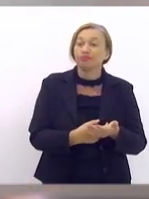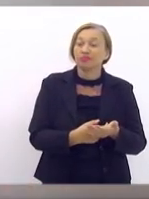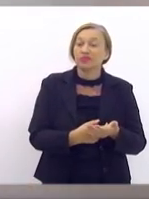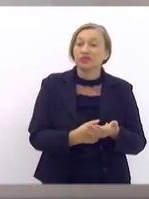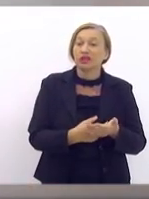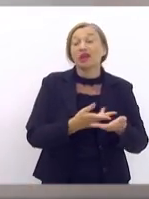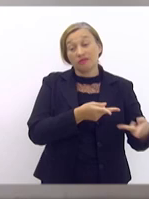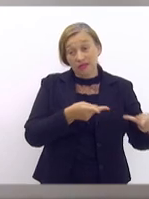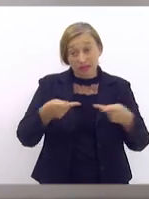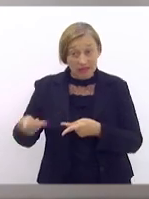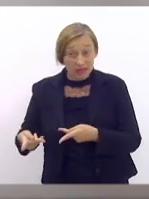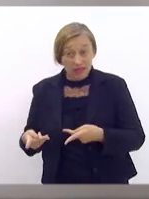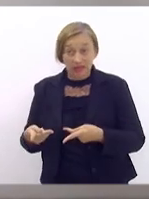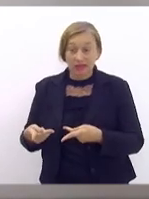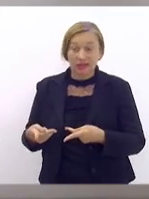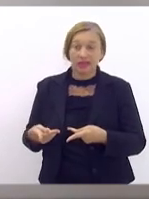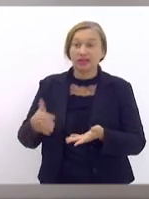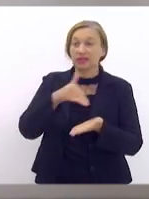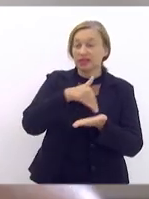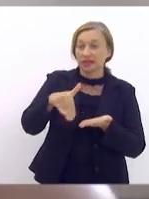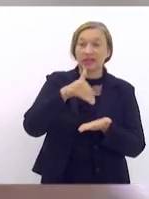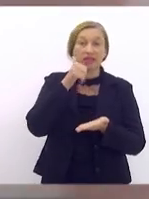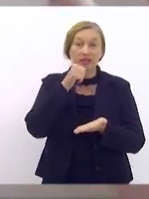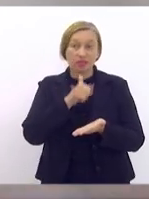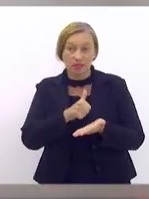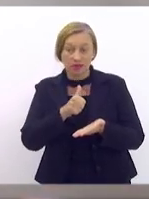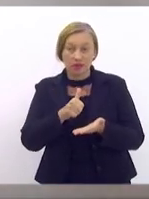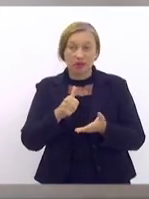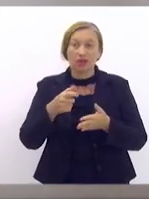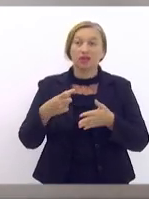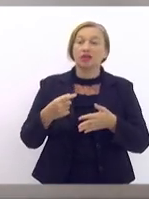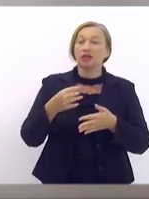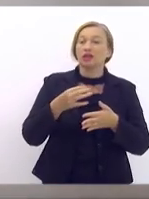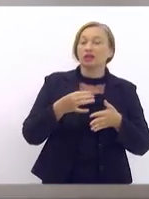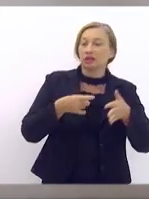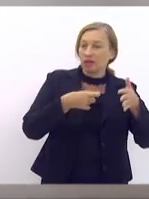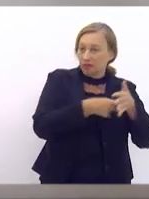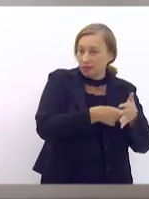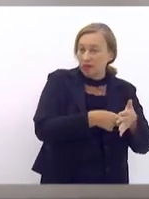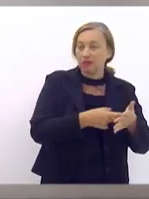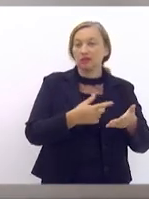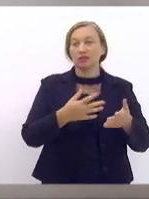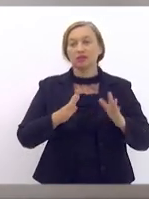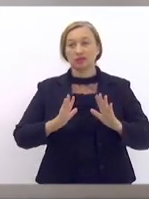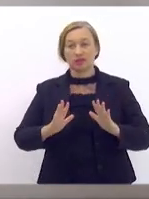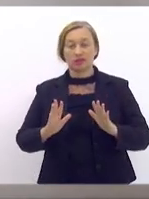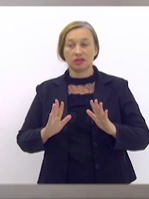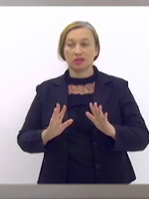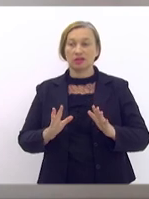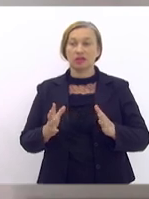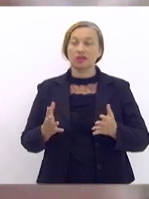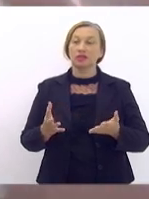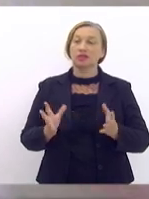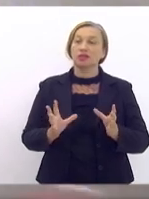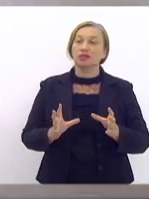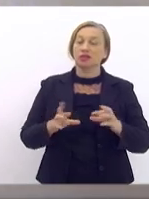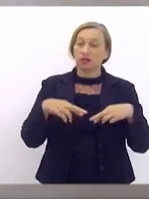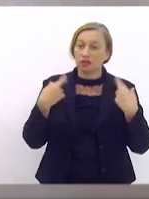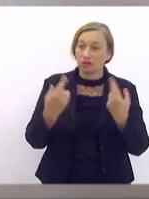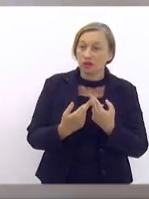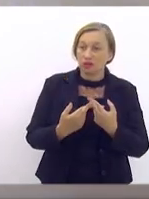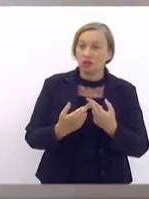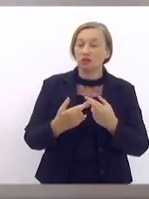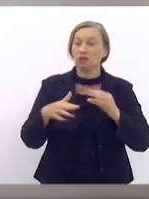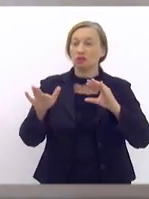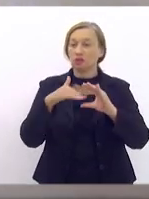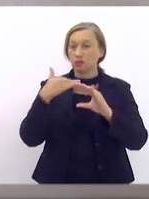visitas que nós recebemos lá na Secretaria da Mulher, depoimentos que a gente recebe nos nossos eventos, e-mails que chegam para a